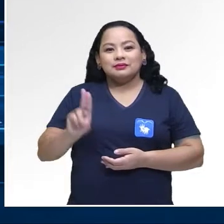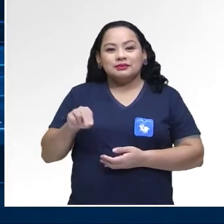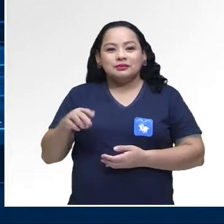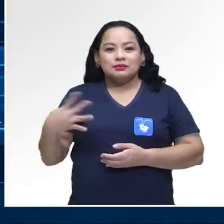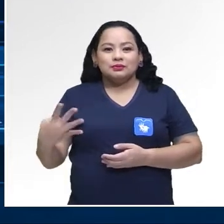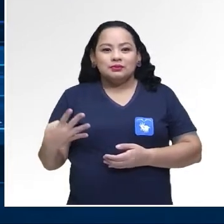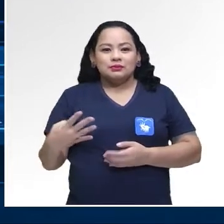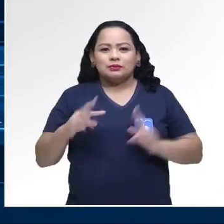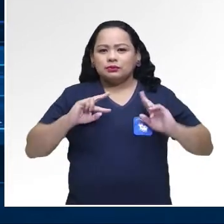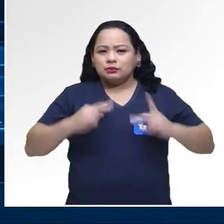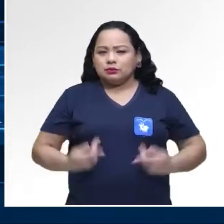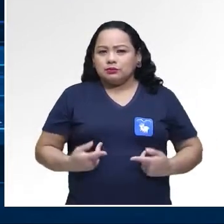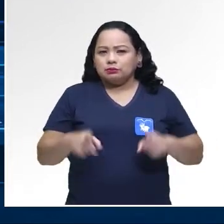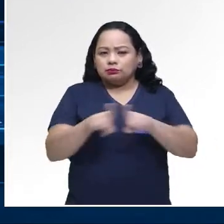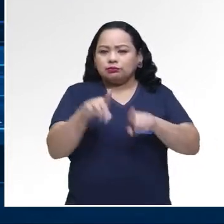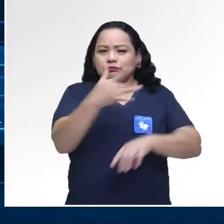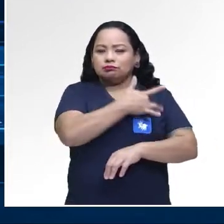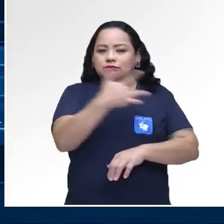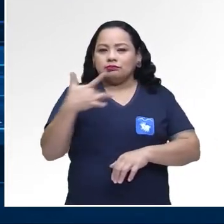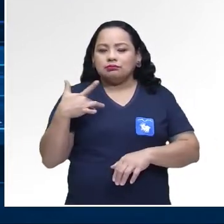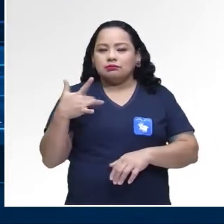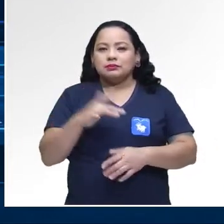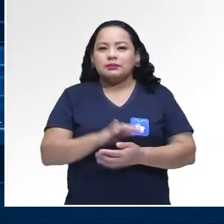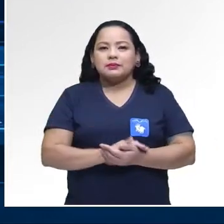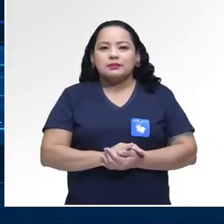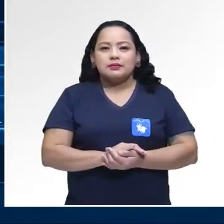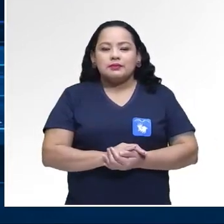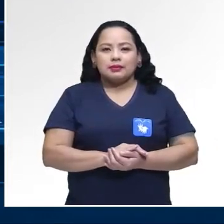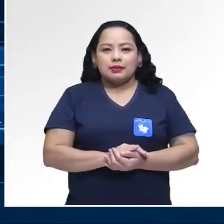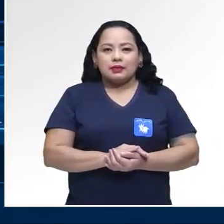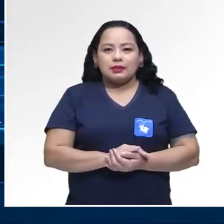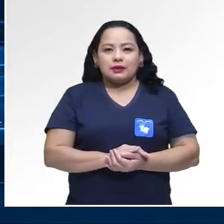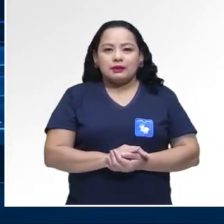Unidade 4, Ser Humano e Saúde.